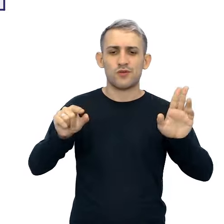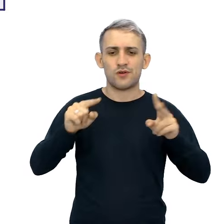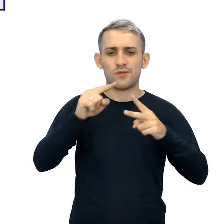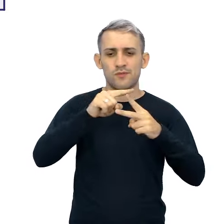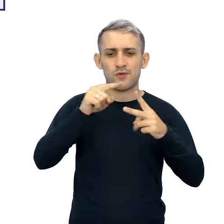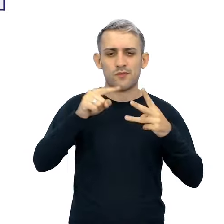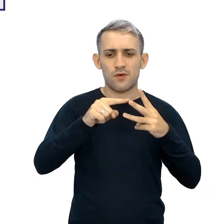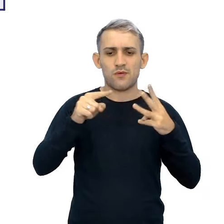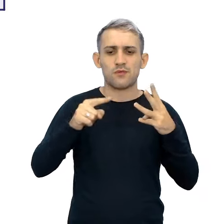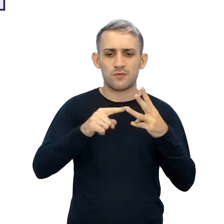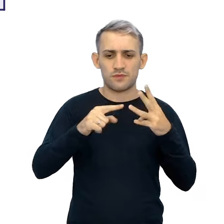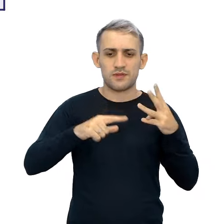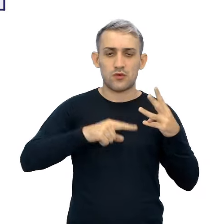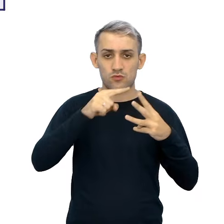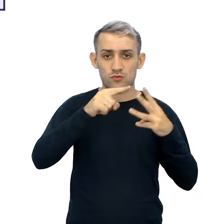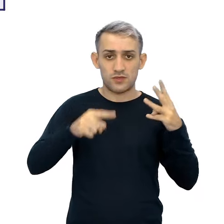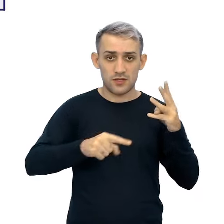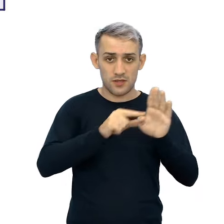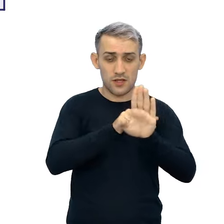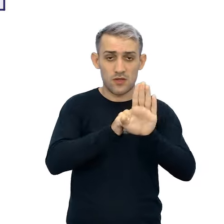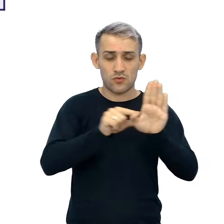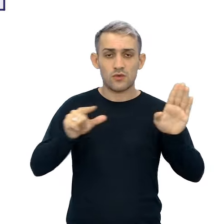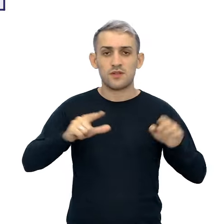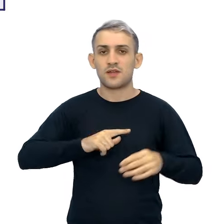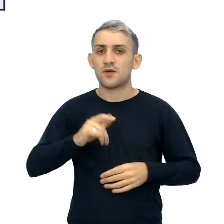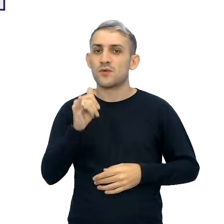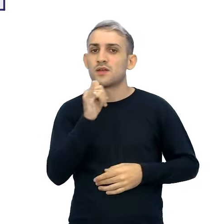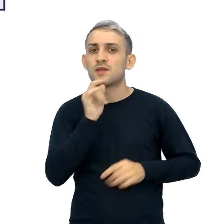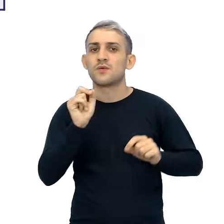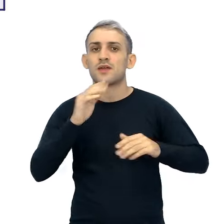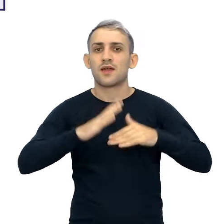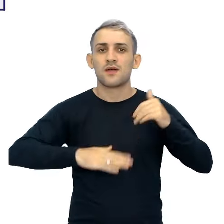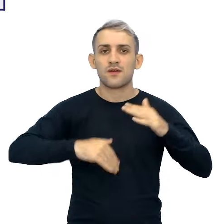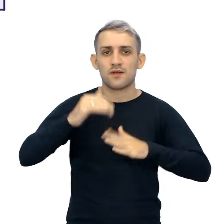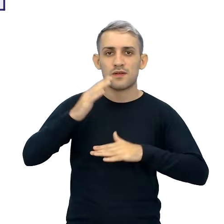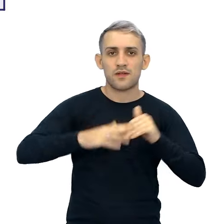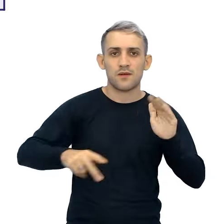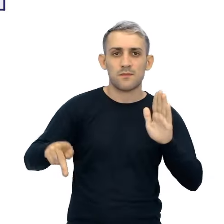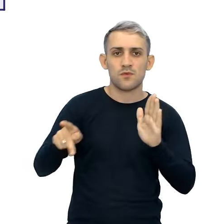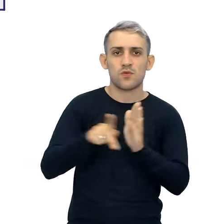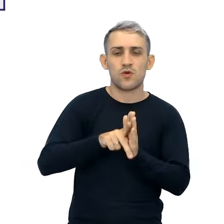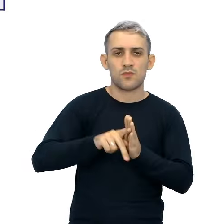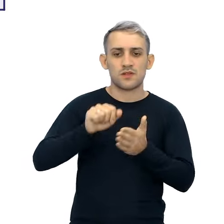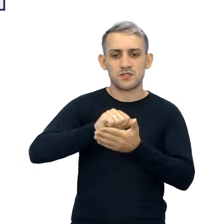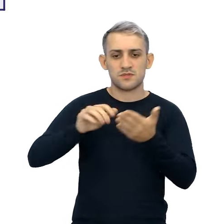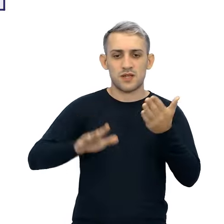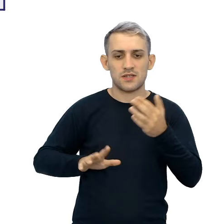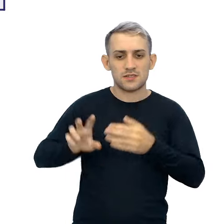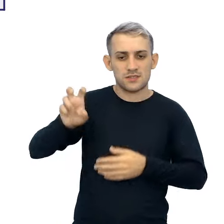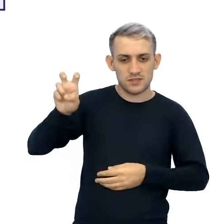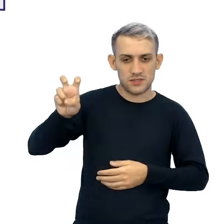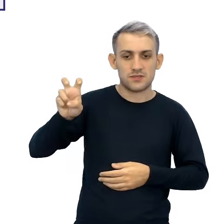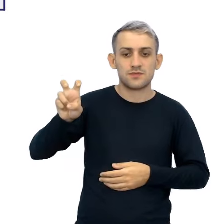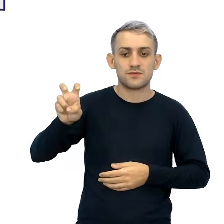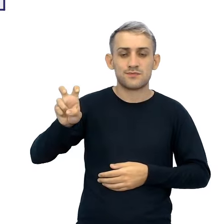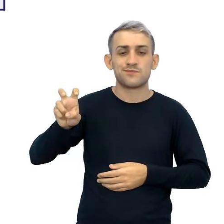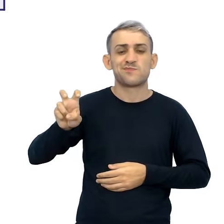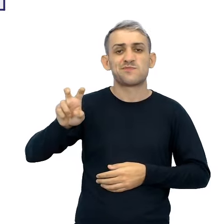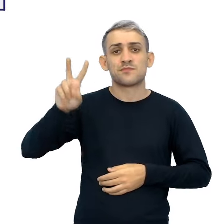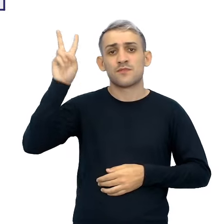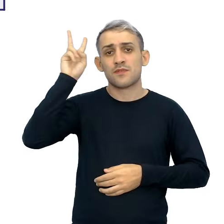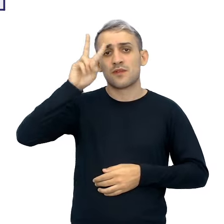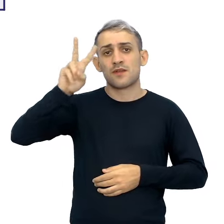e DeCandio, nós trouxemos como exemplo a habilidade essencial da sequência de atividade 5.